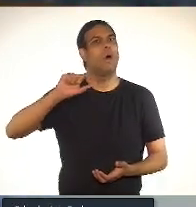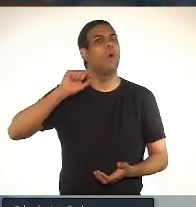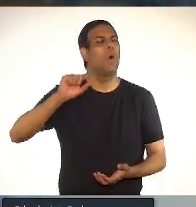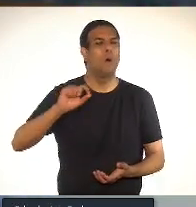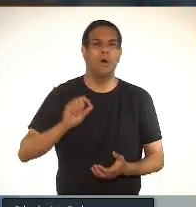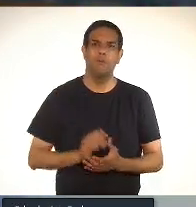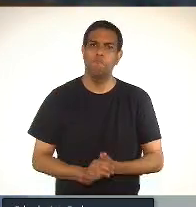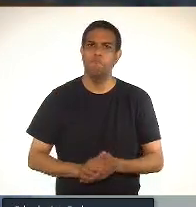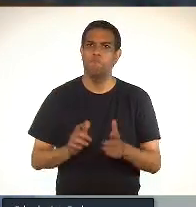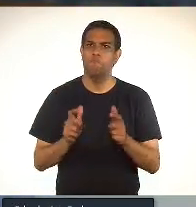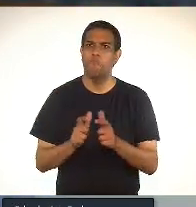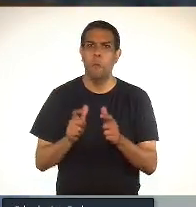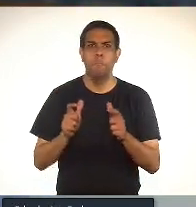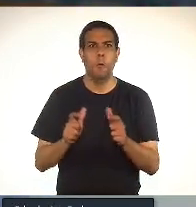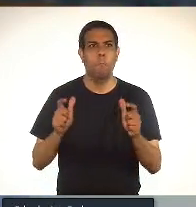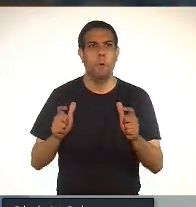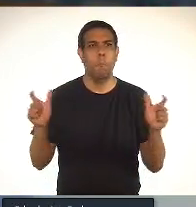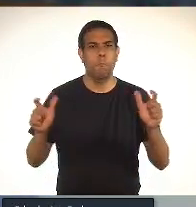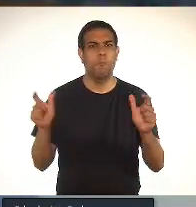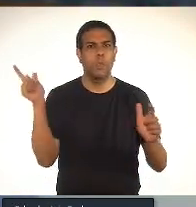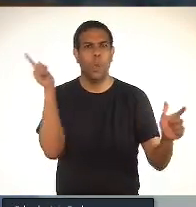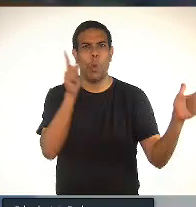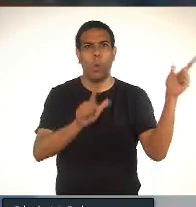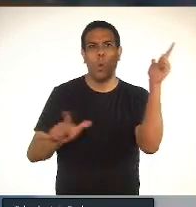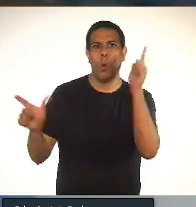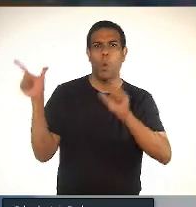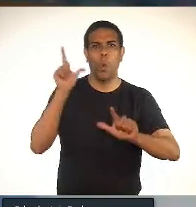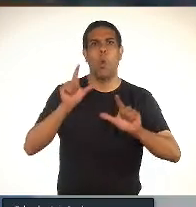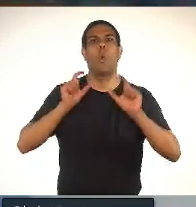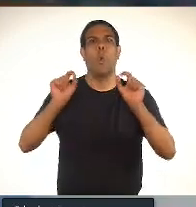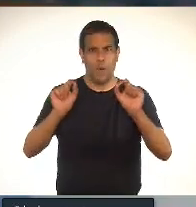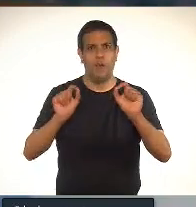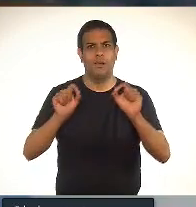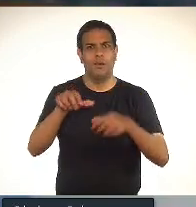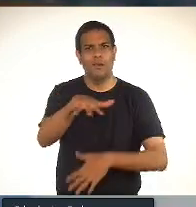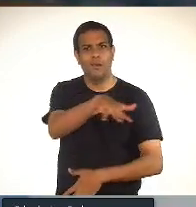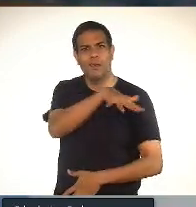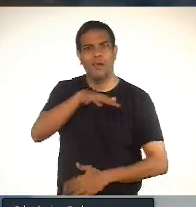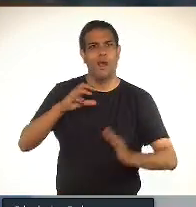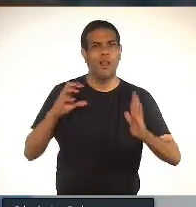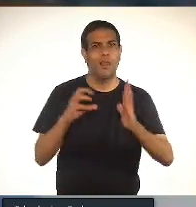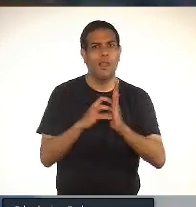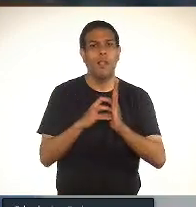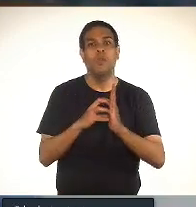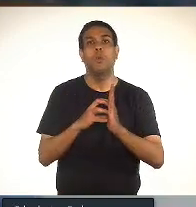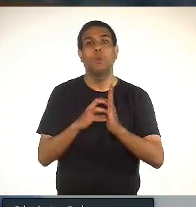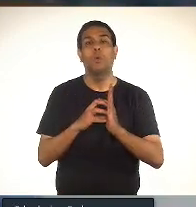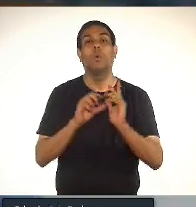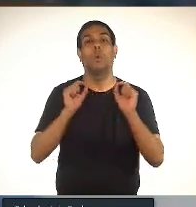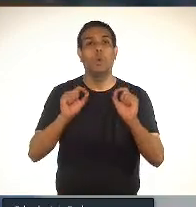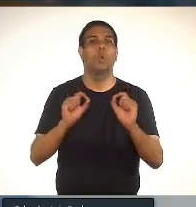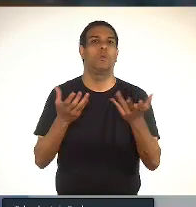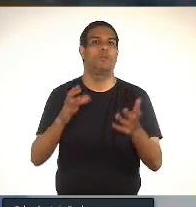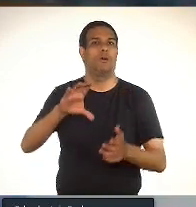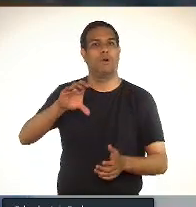sucessivamente só ganharam candidatos de centro. Né? Foi